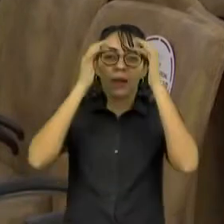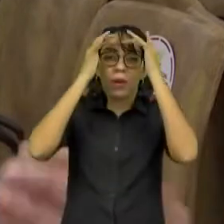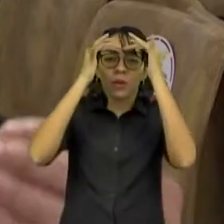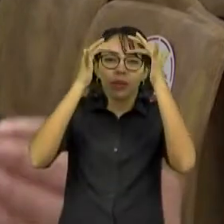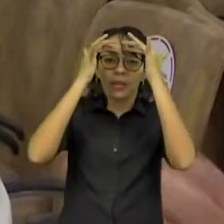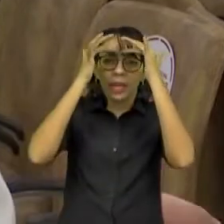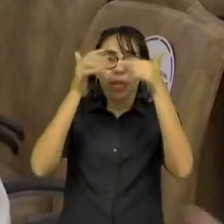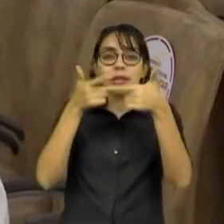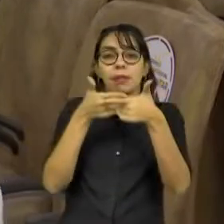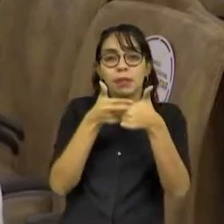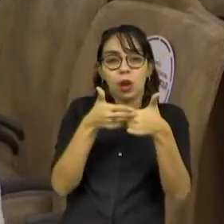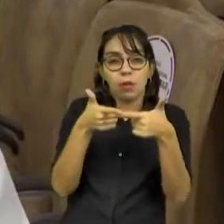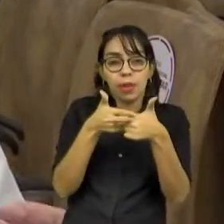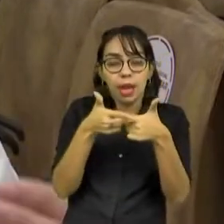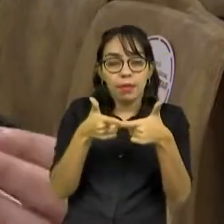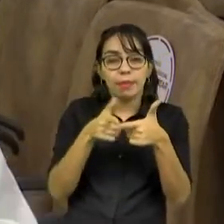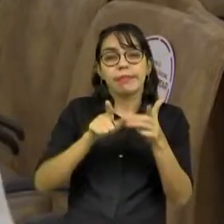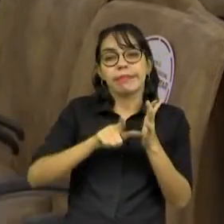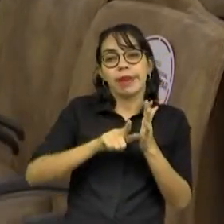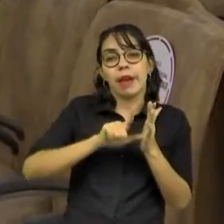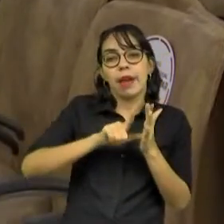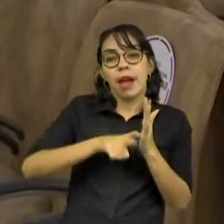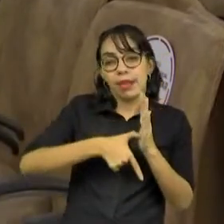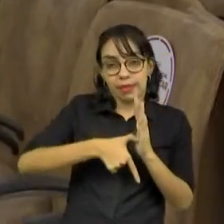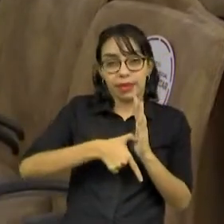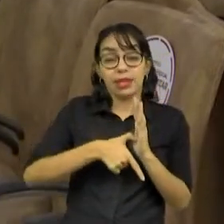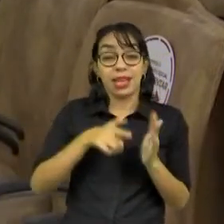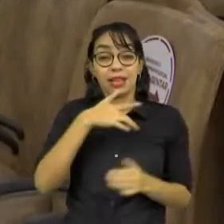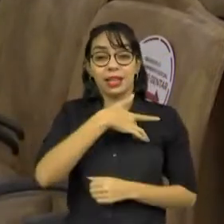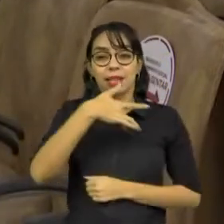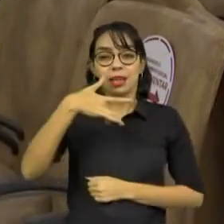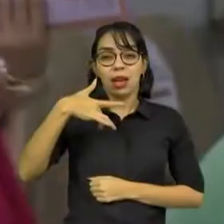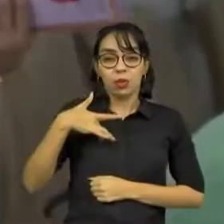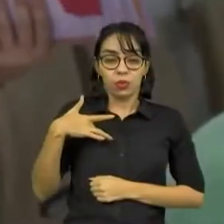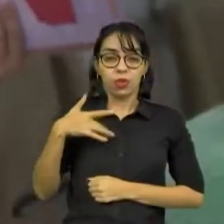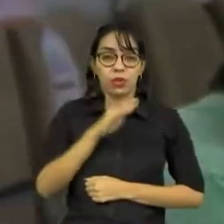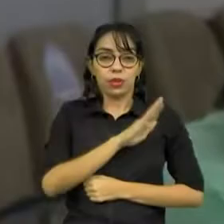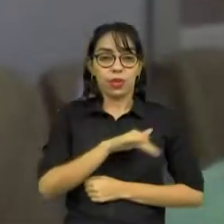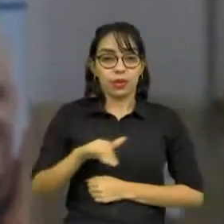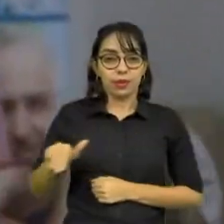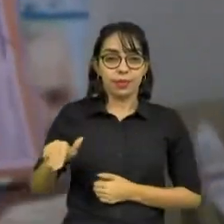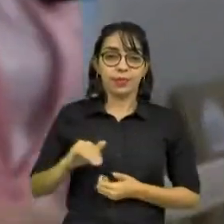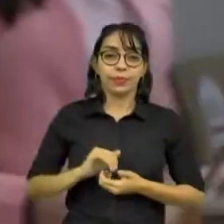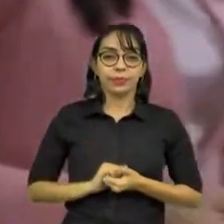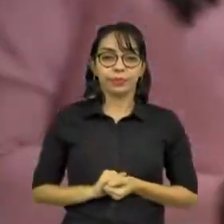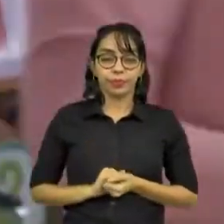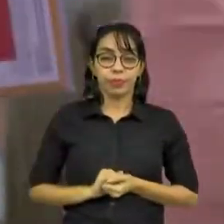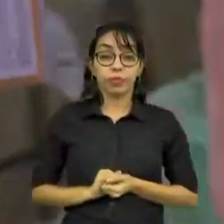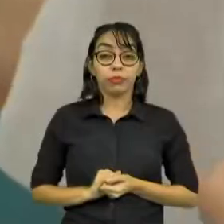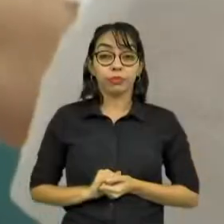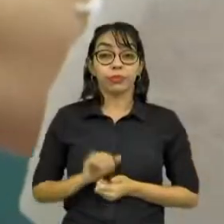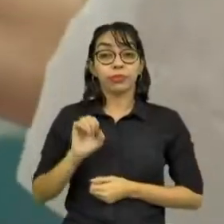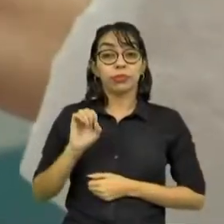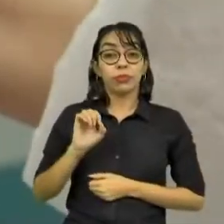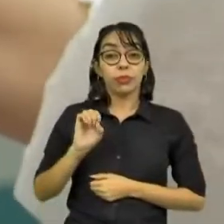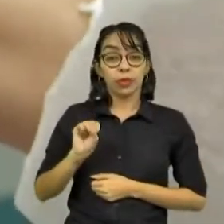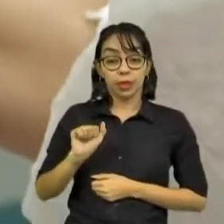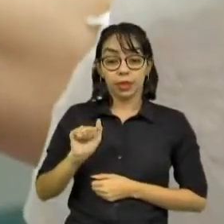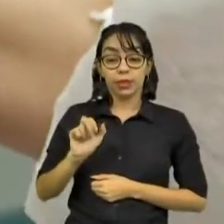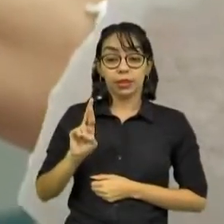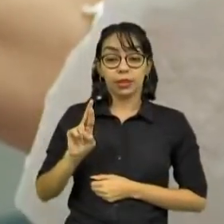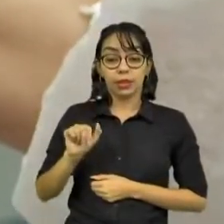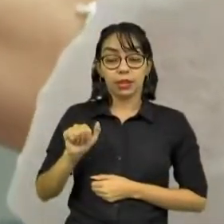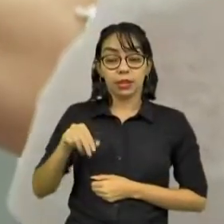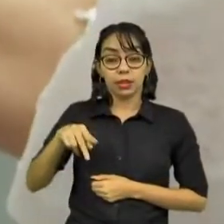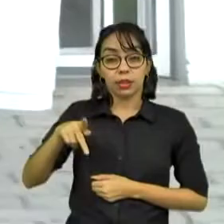mental, uma série de impactos na saúde da criança bem importantes. O sarampo é uma doença que foi considerada eliminada